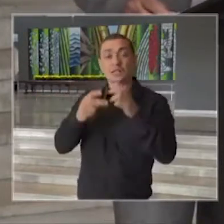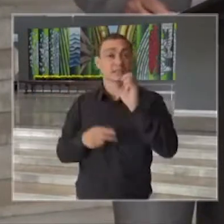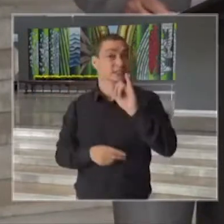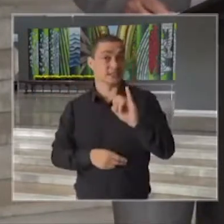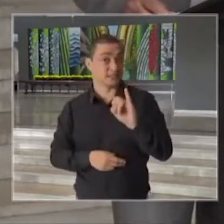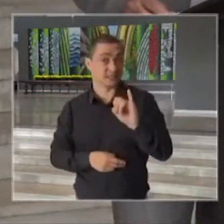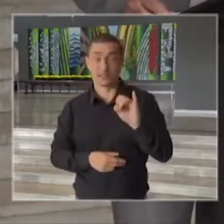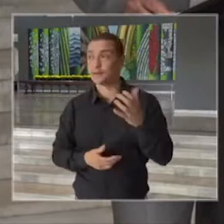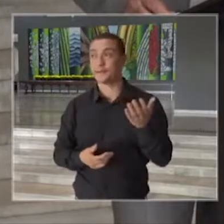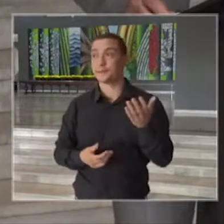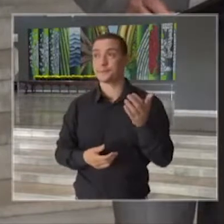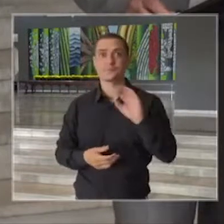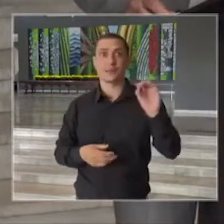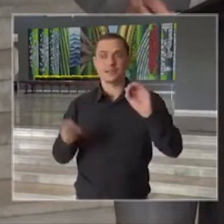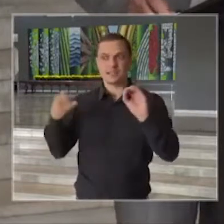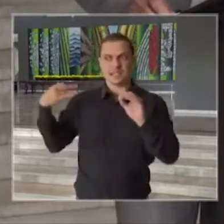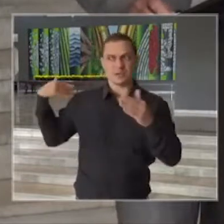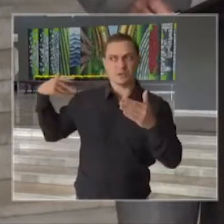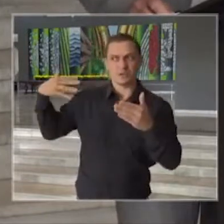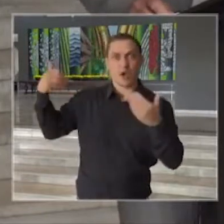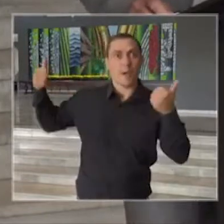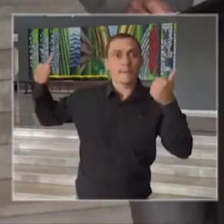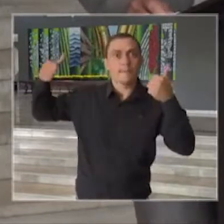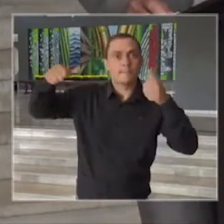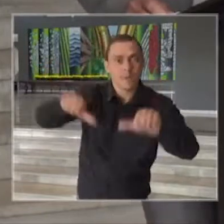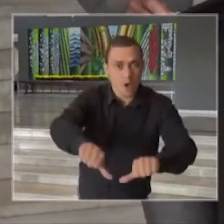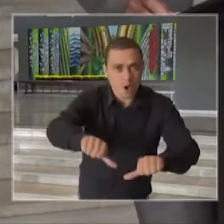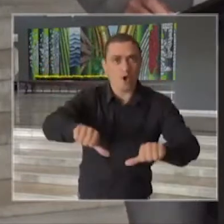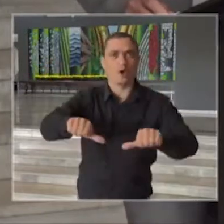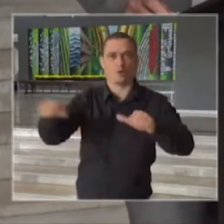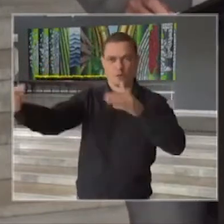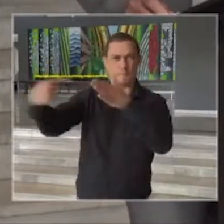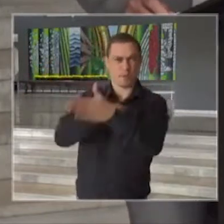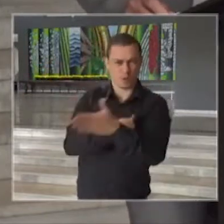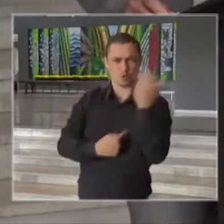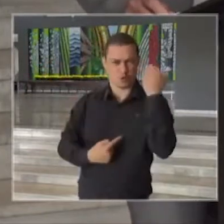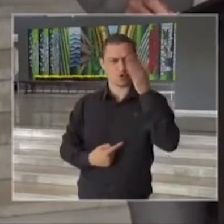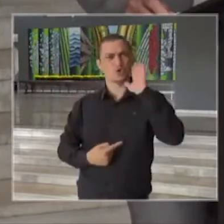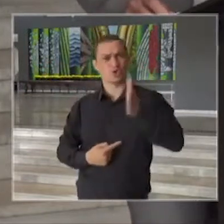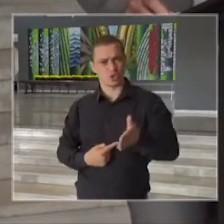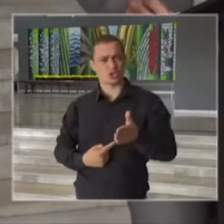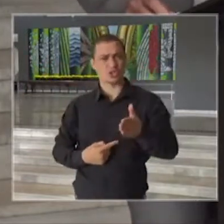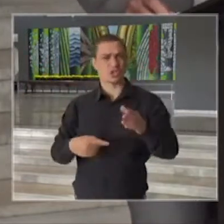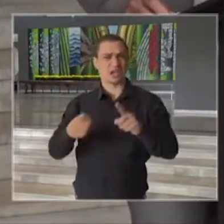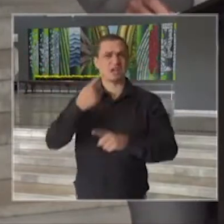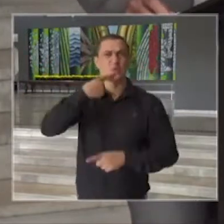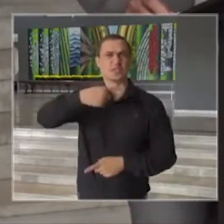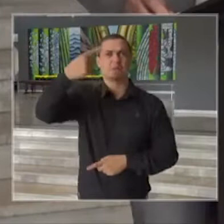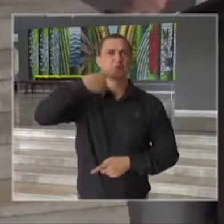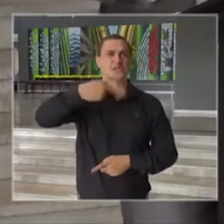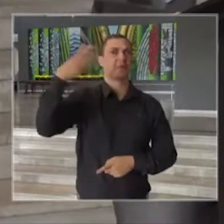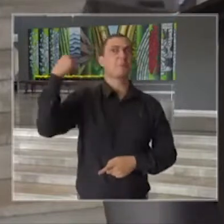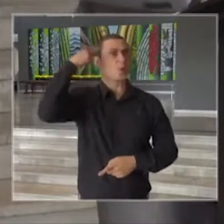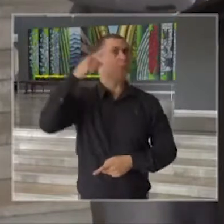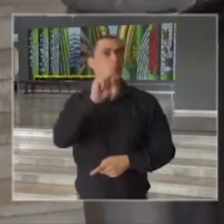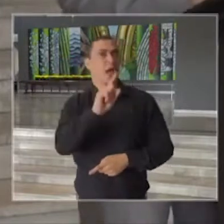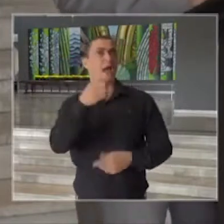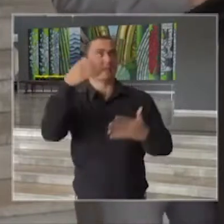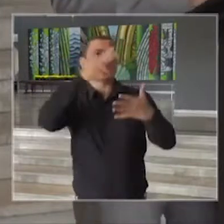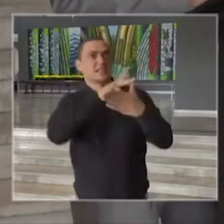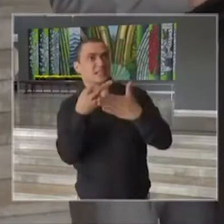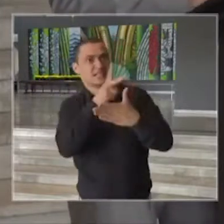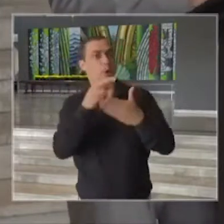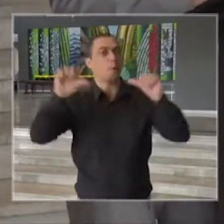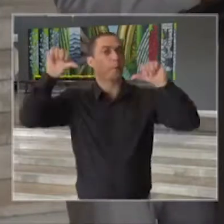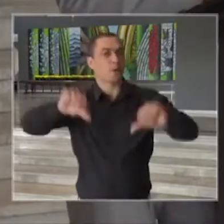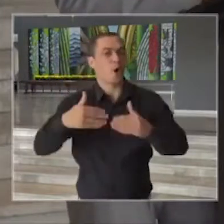uma piora, como foi temido, foi colocado, foi perguntado há três semanas atrás, se nós não temíamos uma